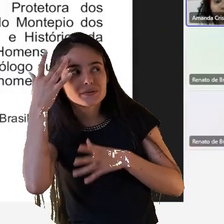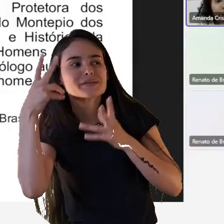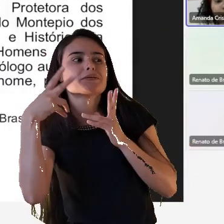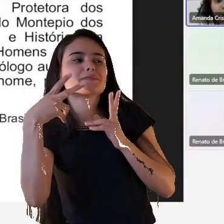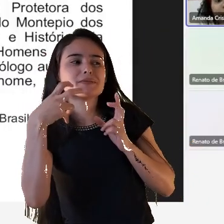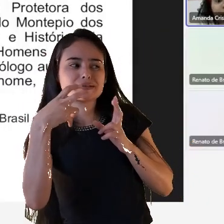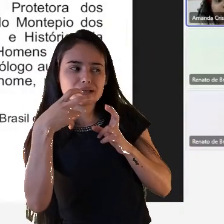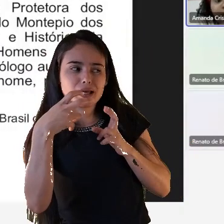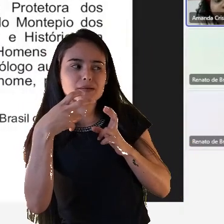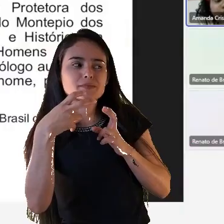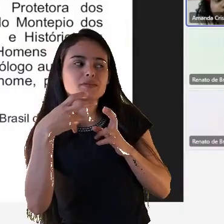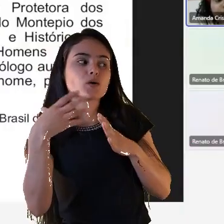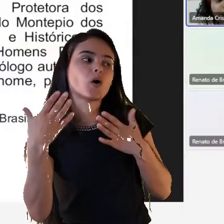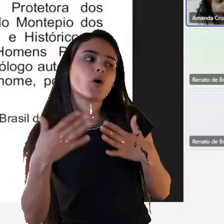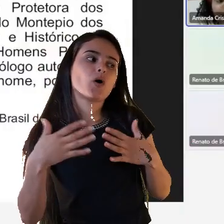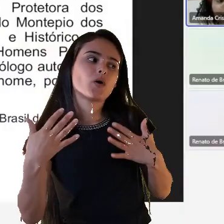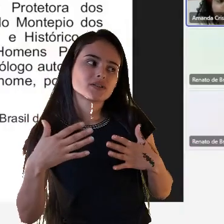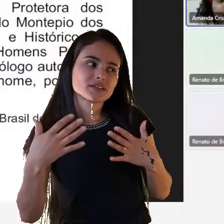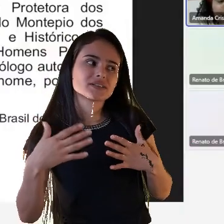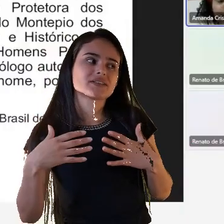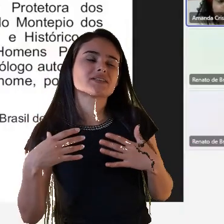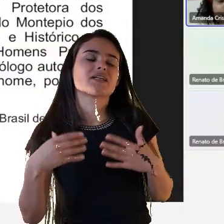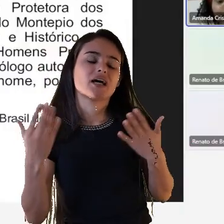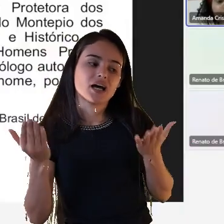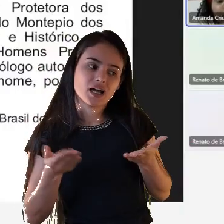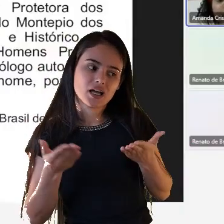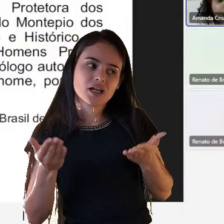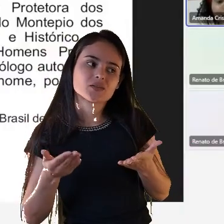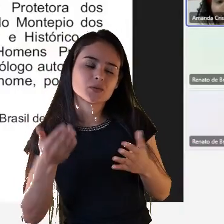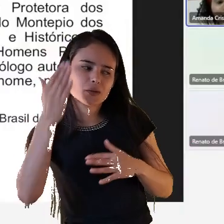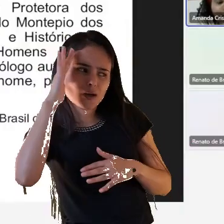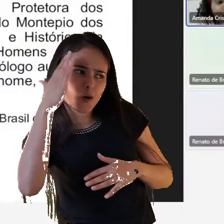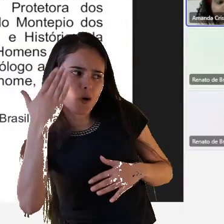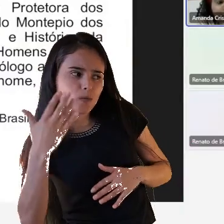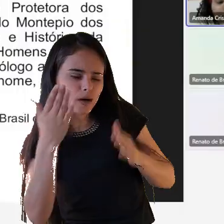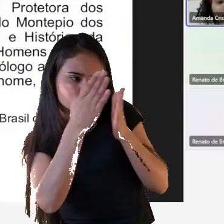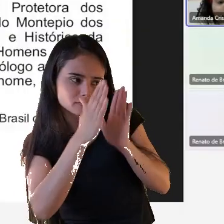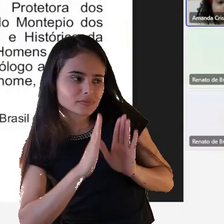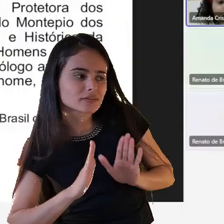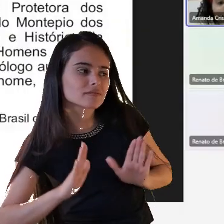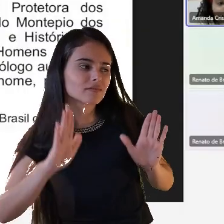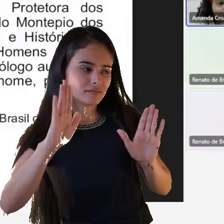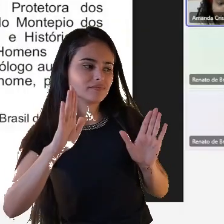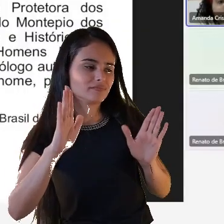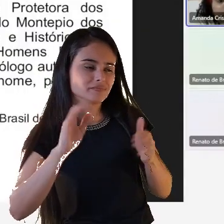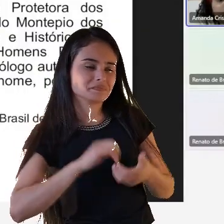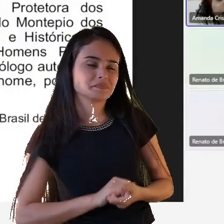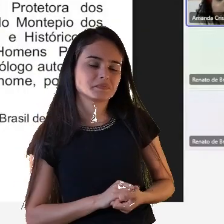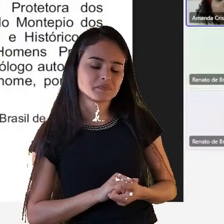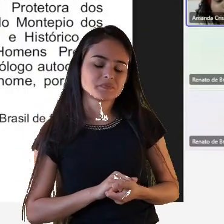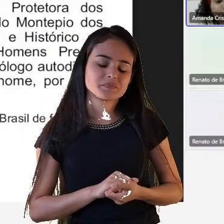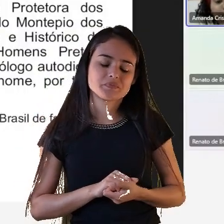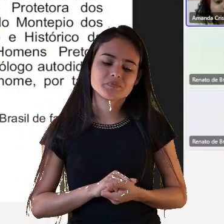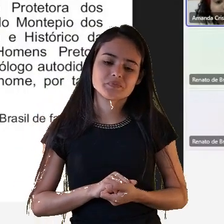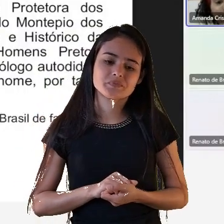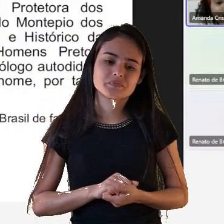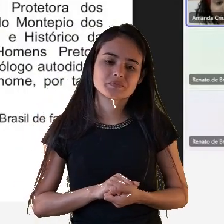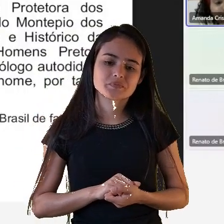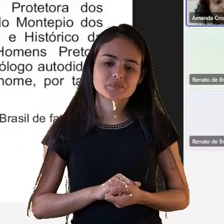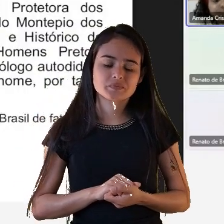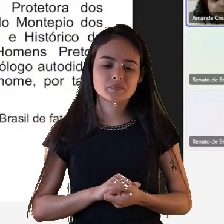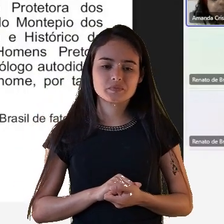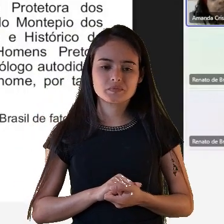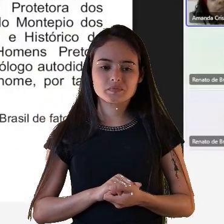Também por conta, né, do podcast que deu também essa visibilidade também para a obra dele. Pode